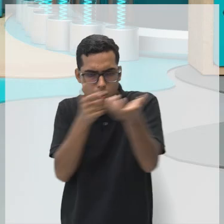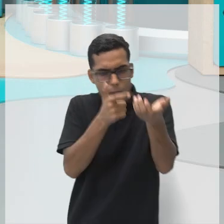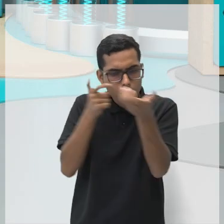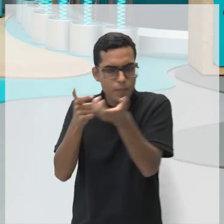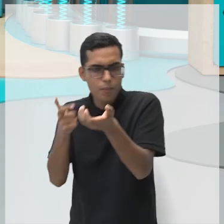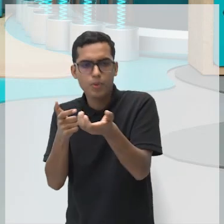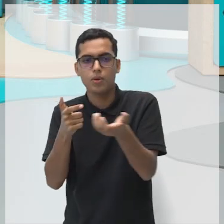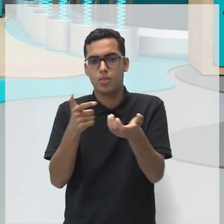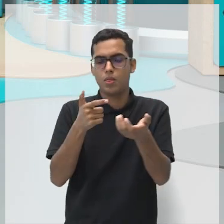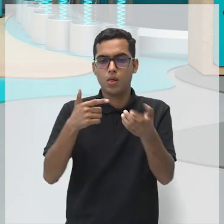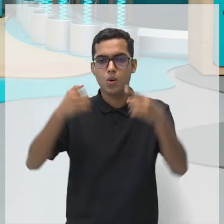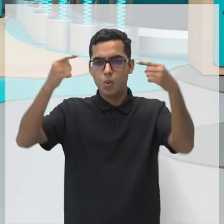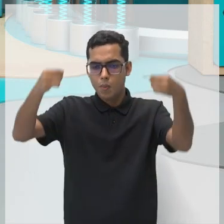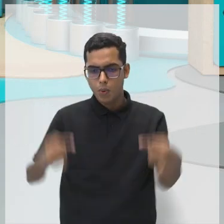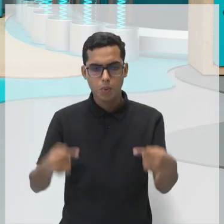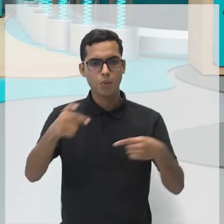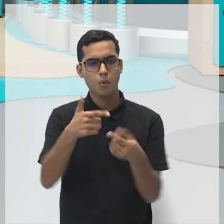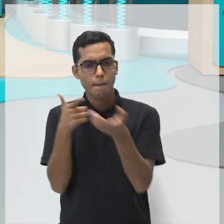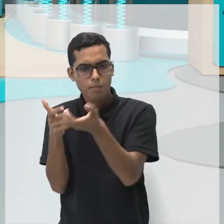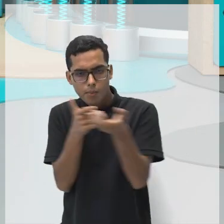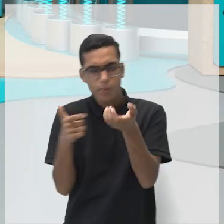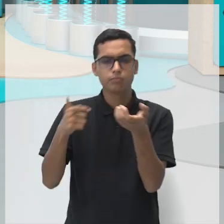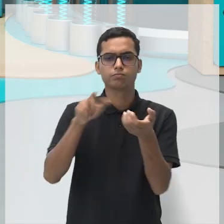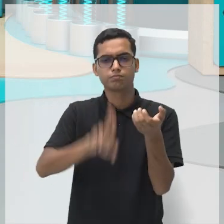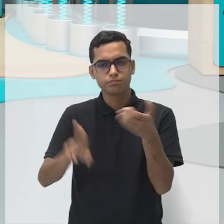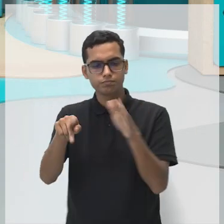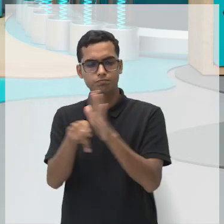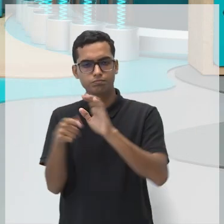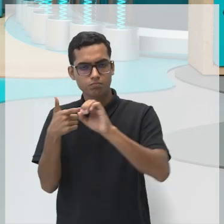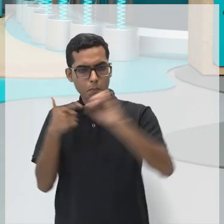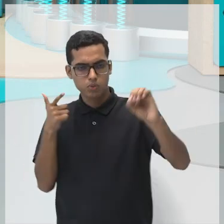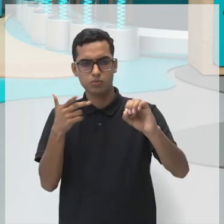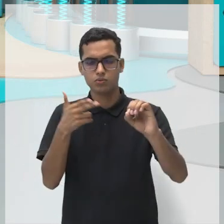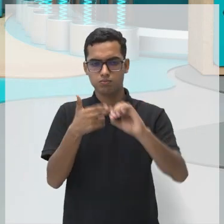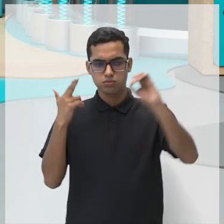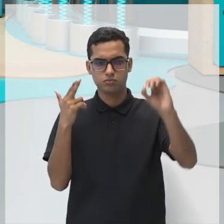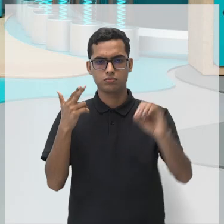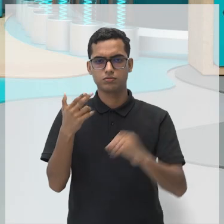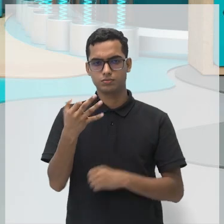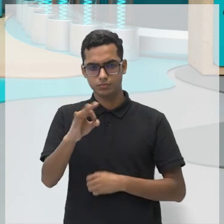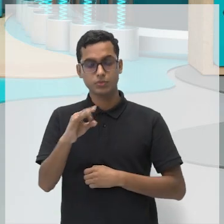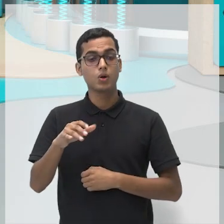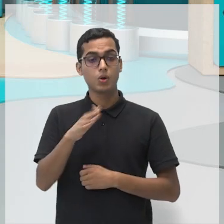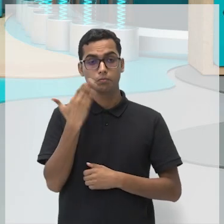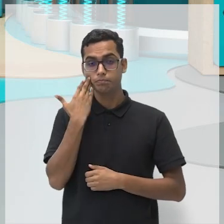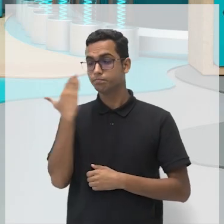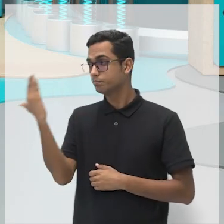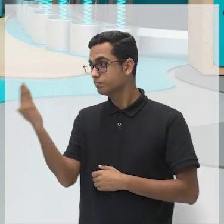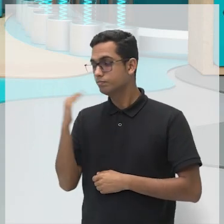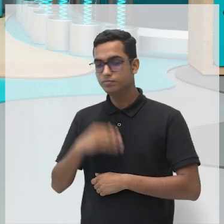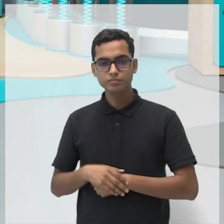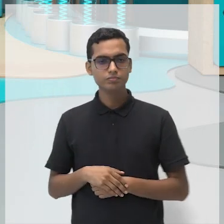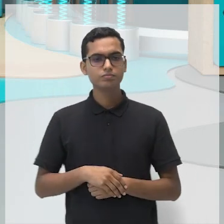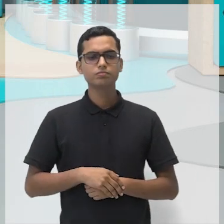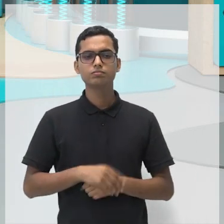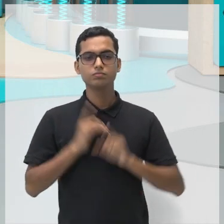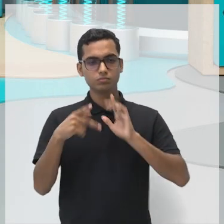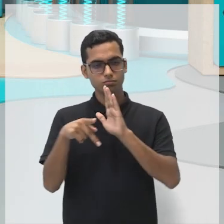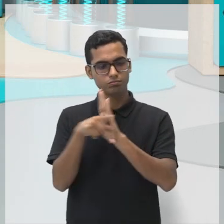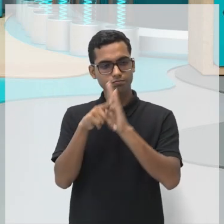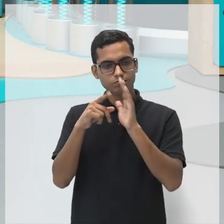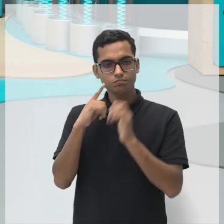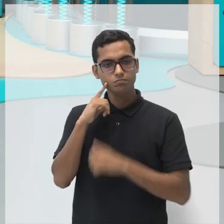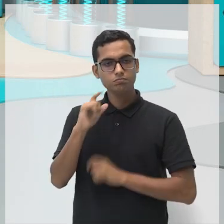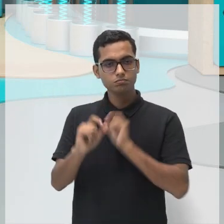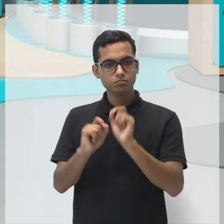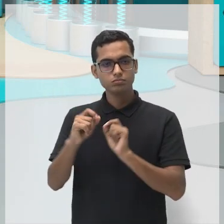combate simulado por meio dos tiros, né? E aí uma modalidade que proporciona esse contato é o paintball.